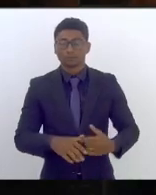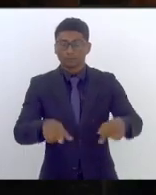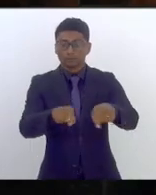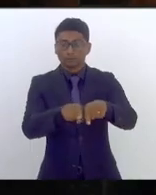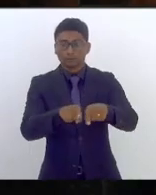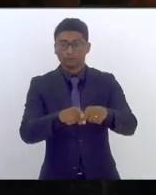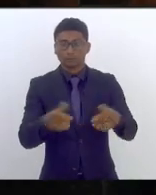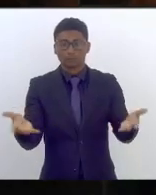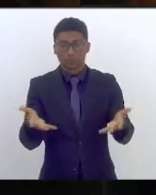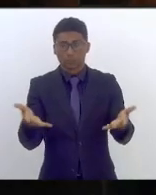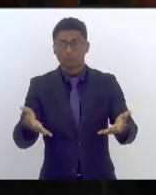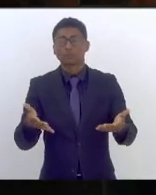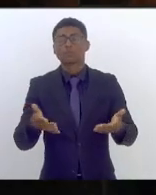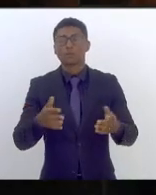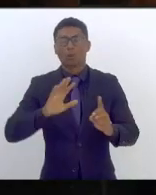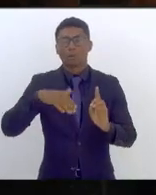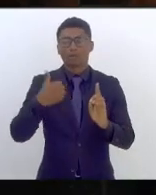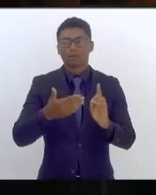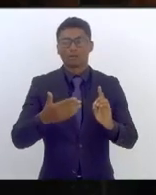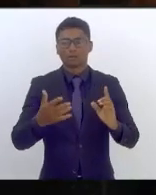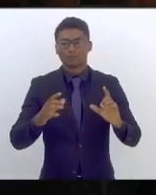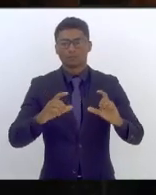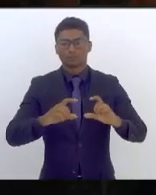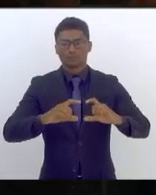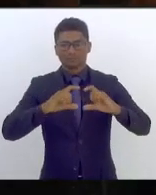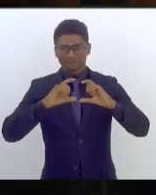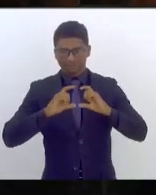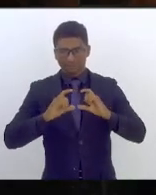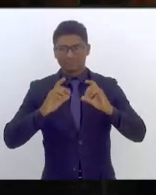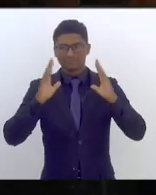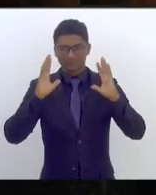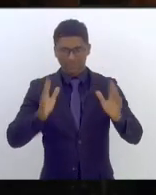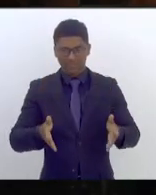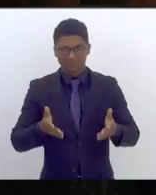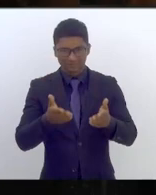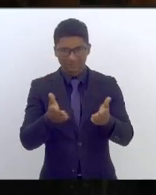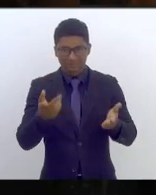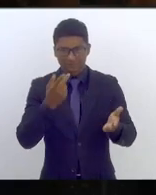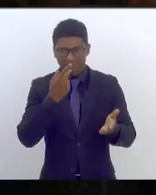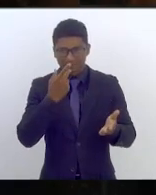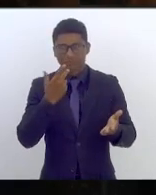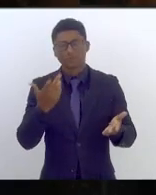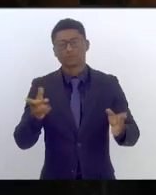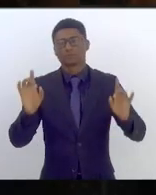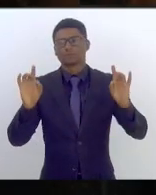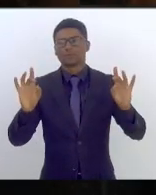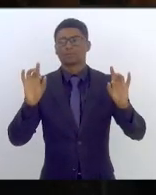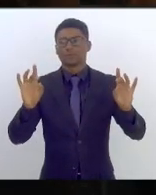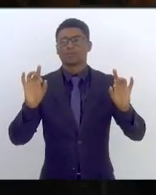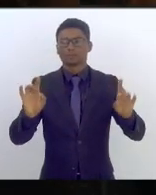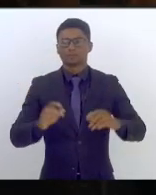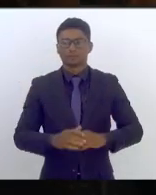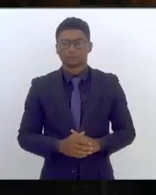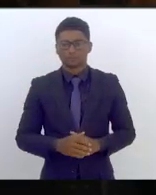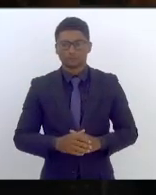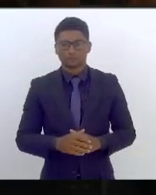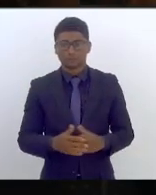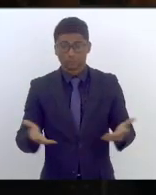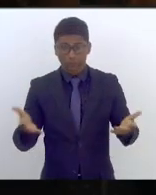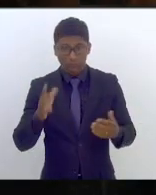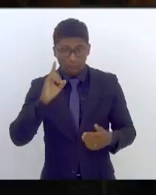homenagem no dia de hoje como já foi ressaltado é muito especial o dia que